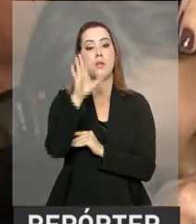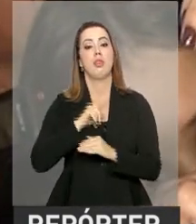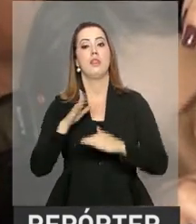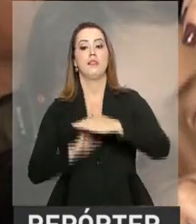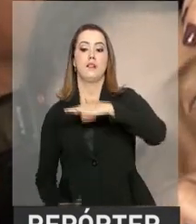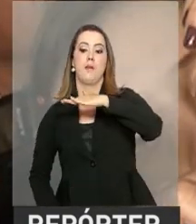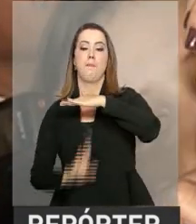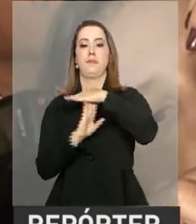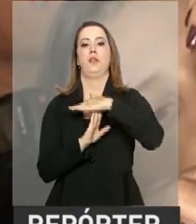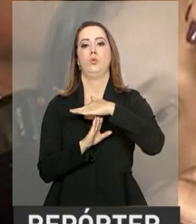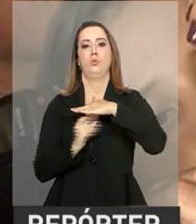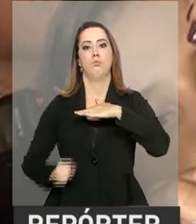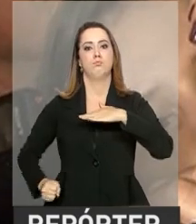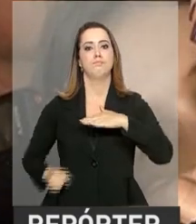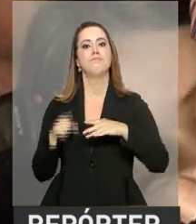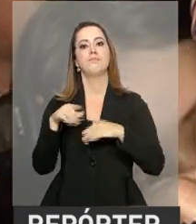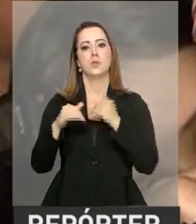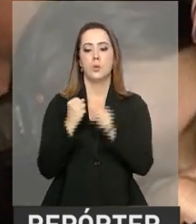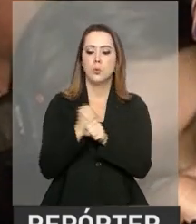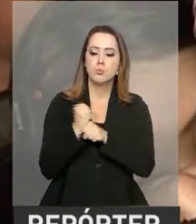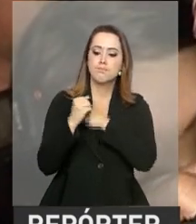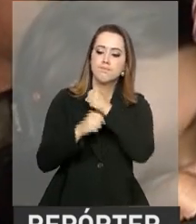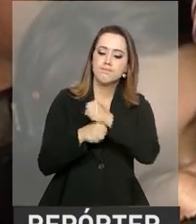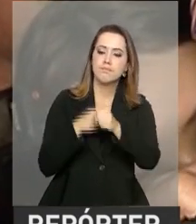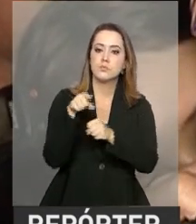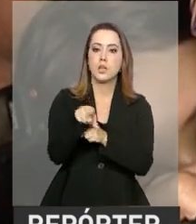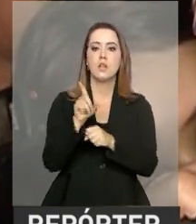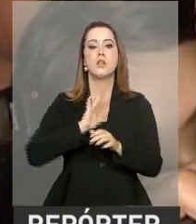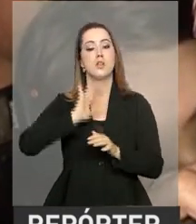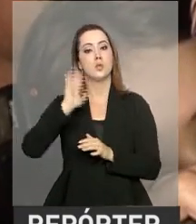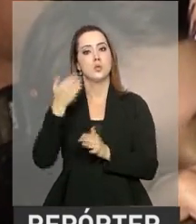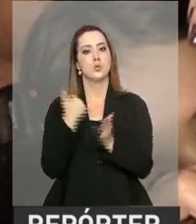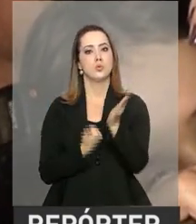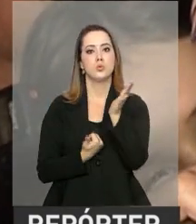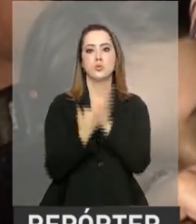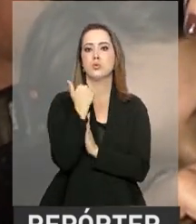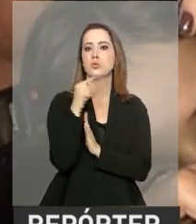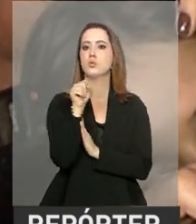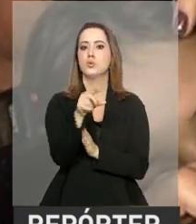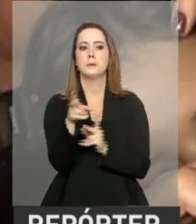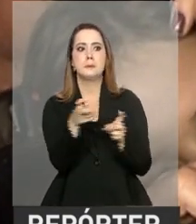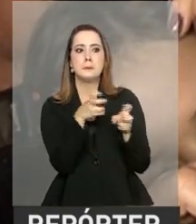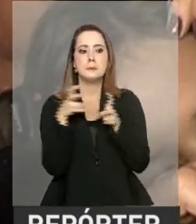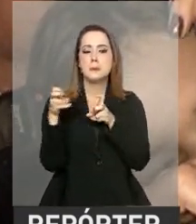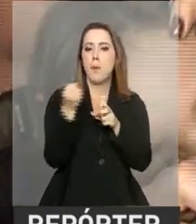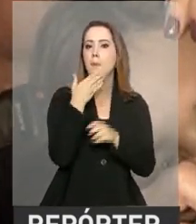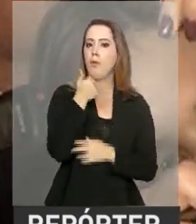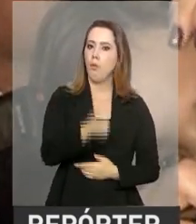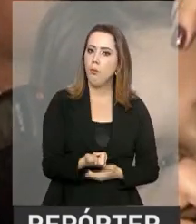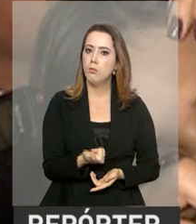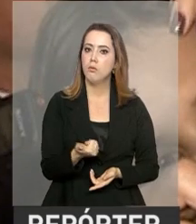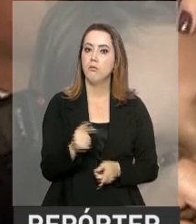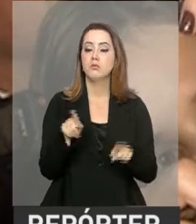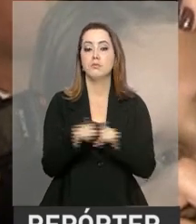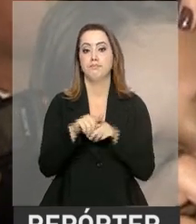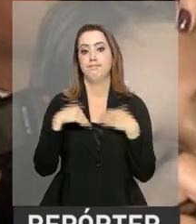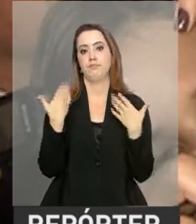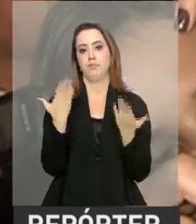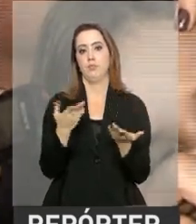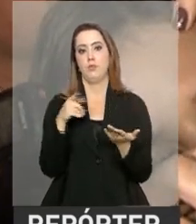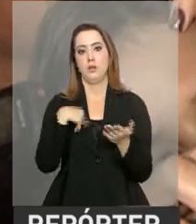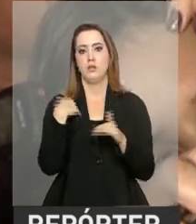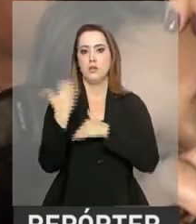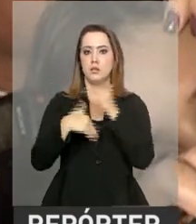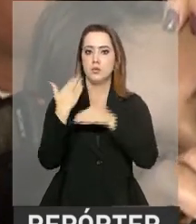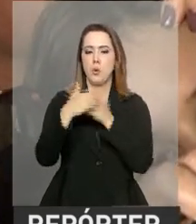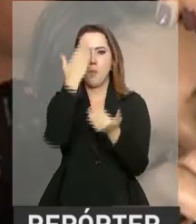um limite para o crescimento dos próximos anos. Isso aí já começa a criar uma expectativa positiva e o aumento